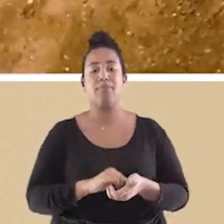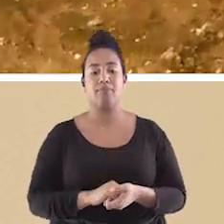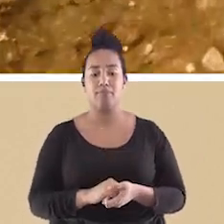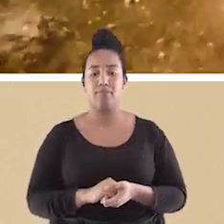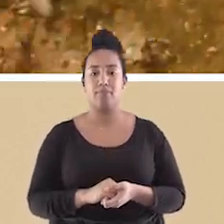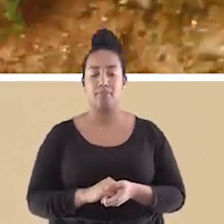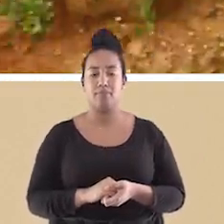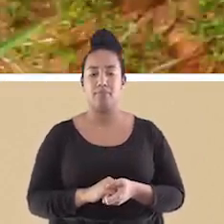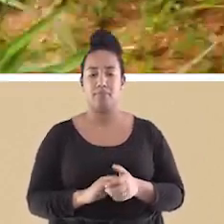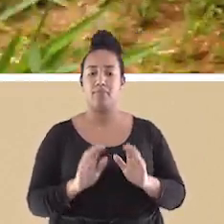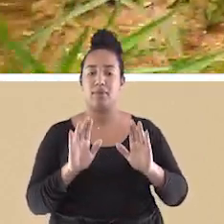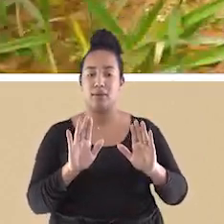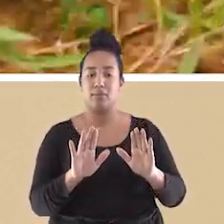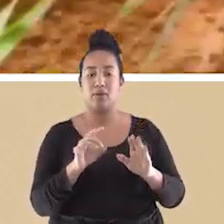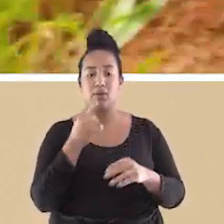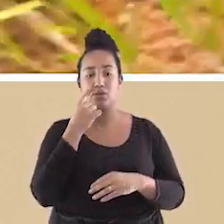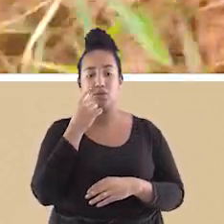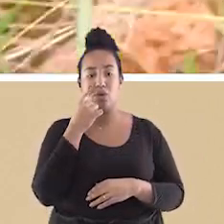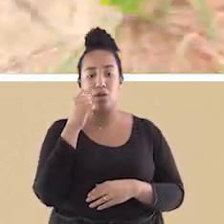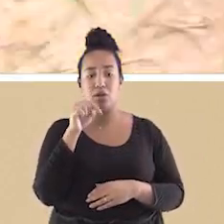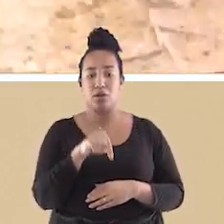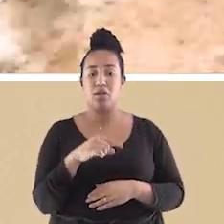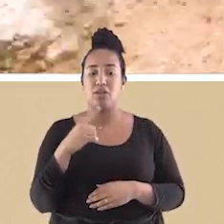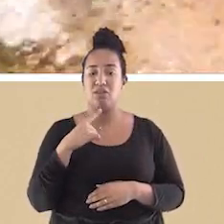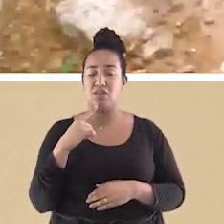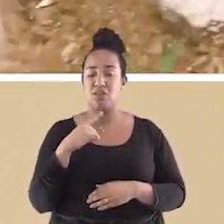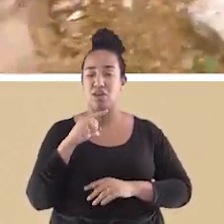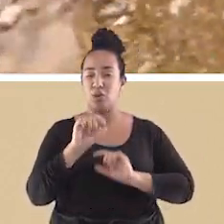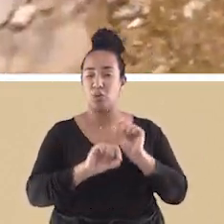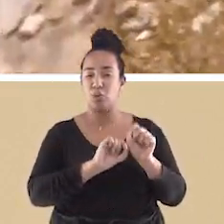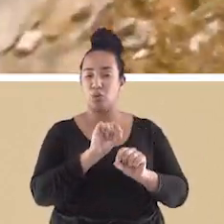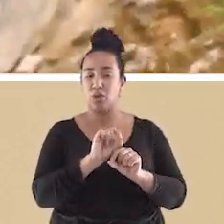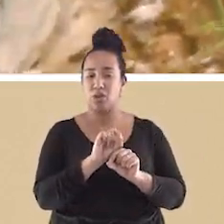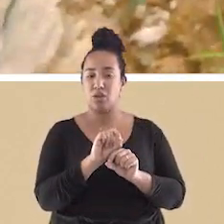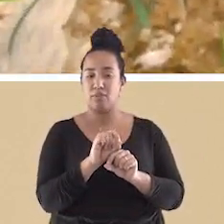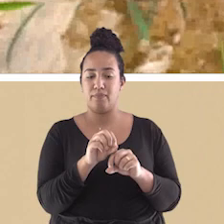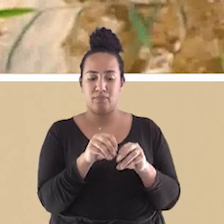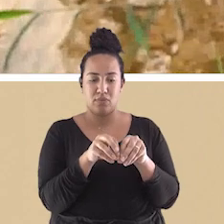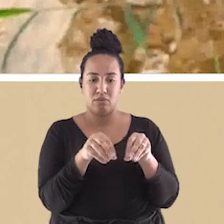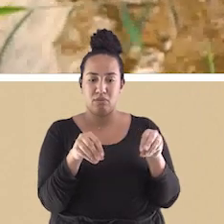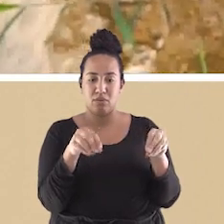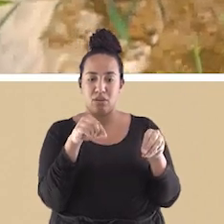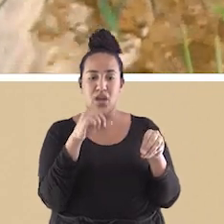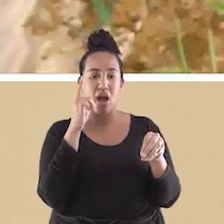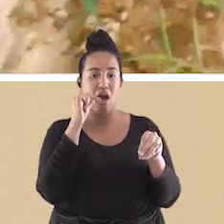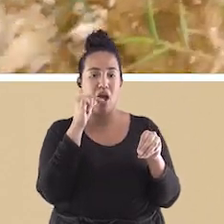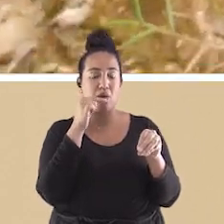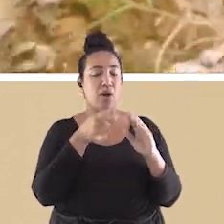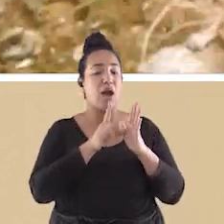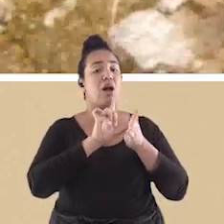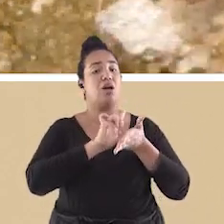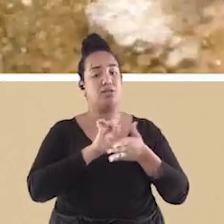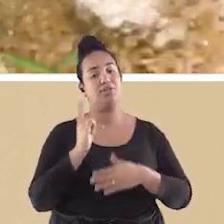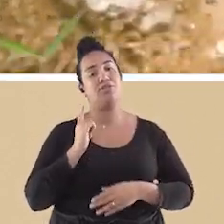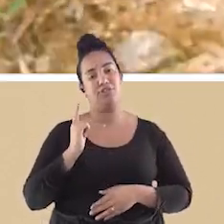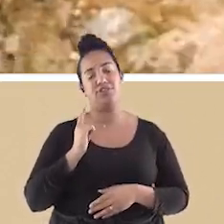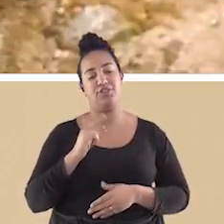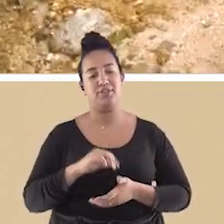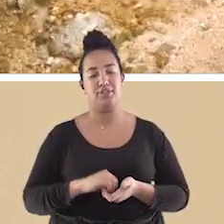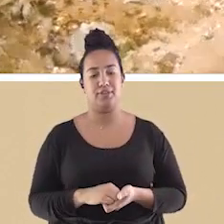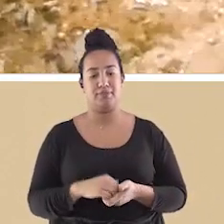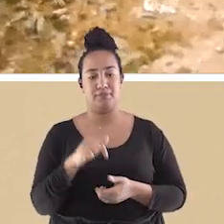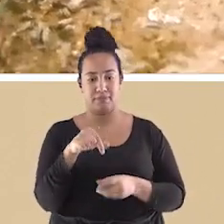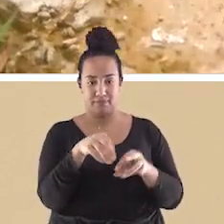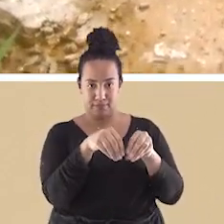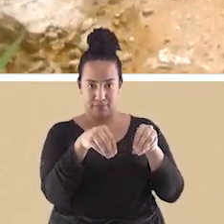mas ele vai deixando para trás alguns terraços onde a água passava antes.